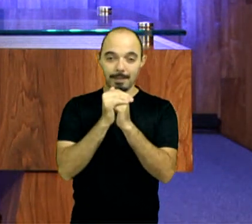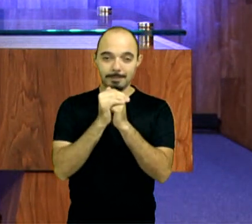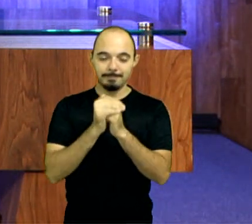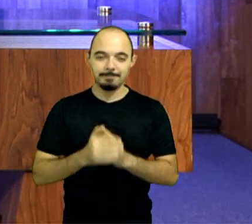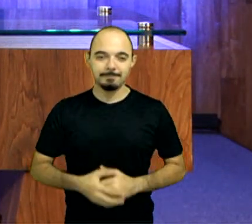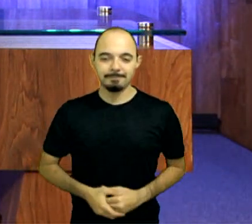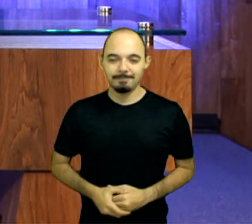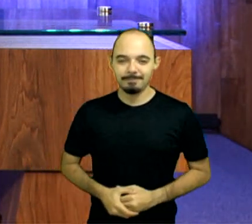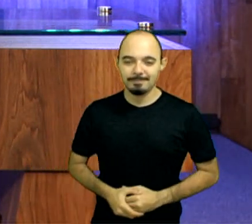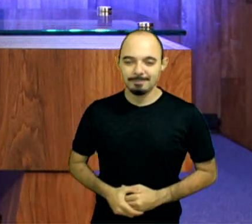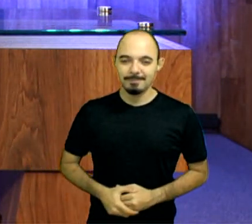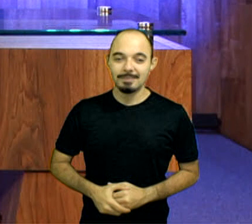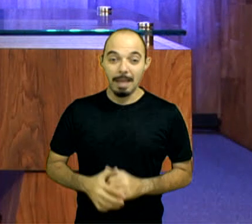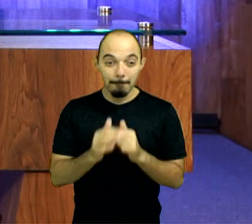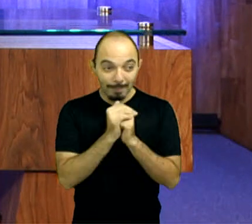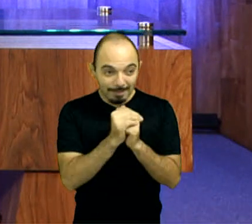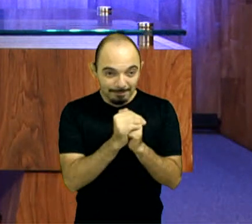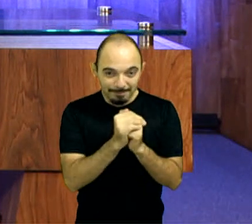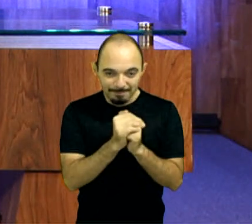Senhor. Amém.